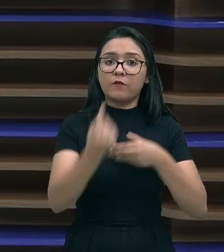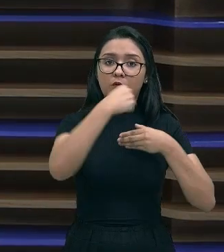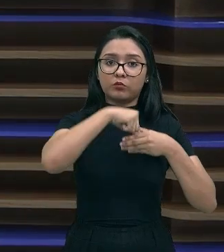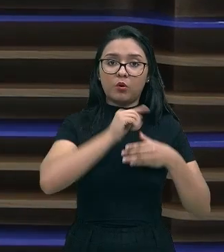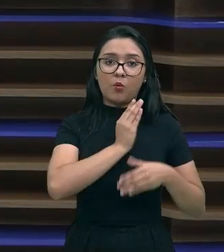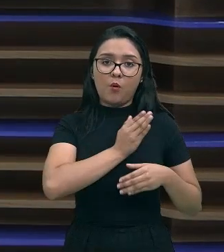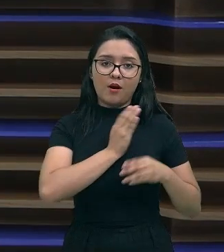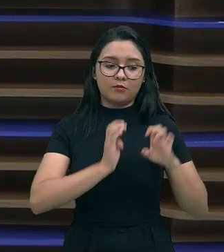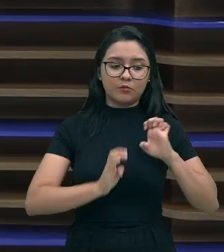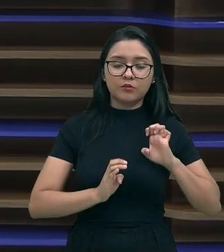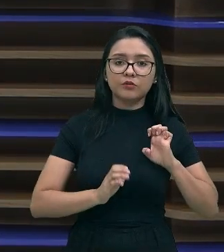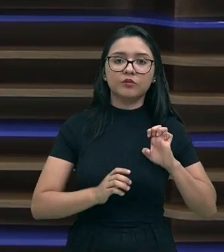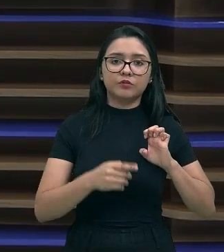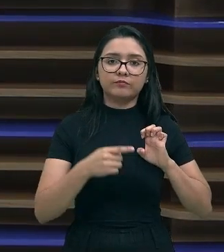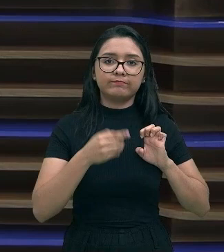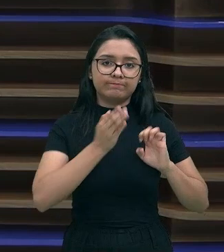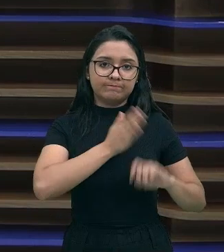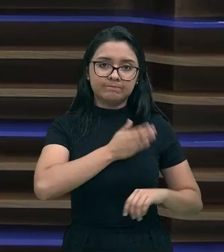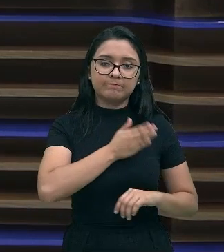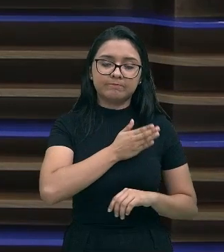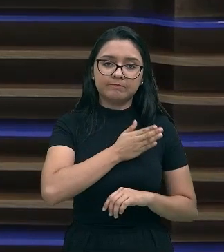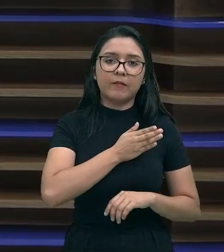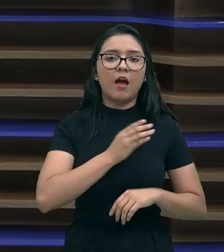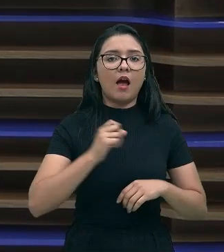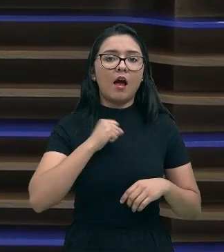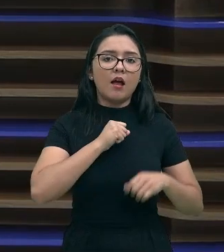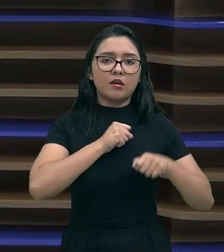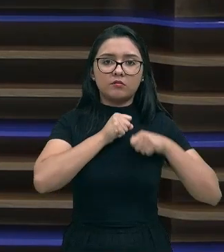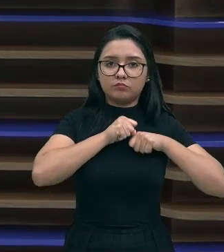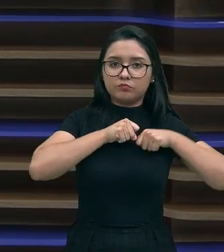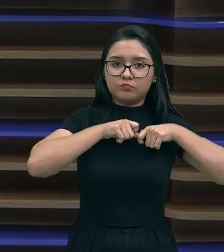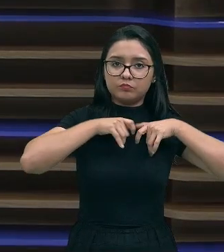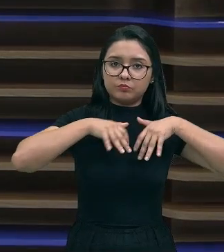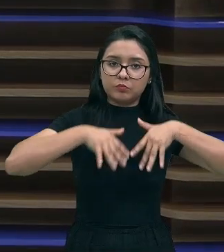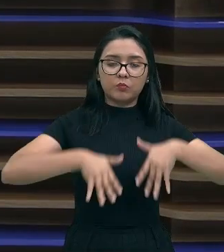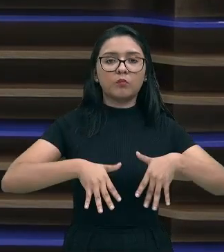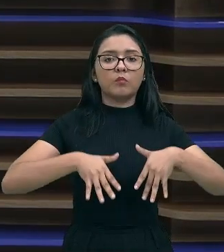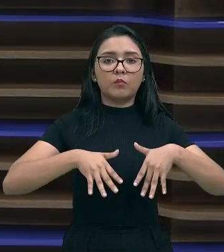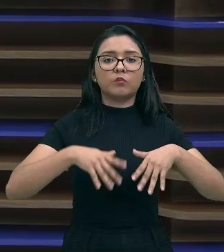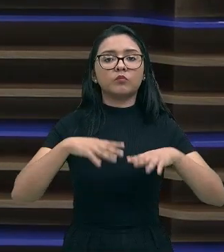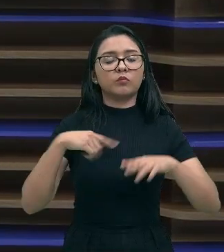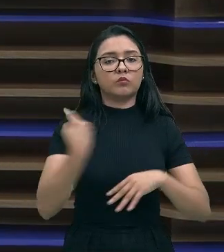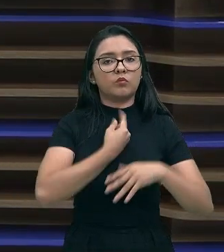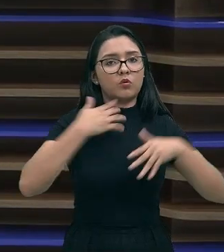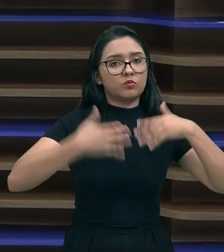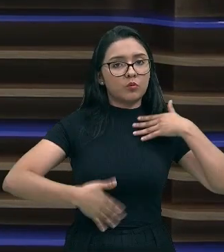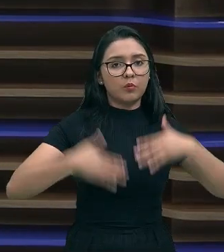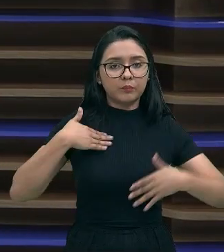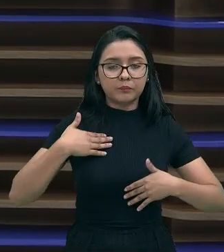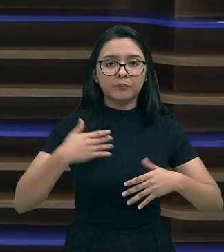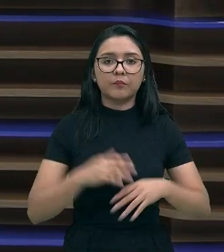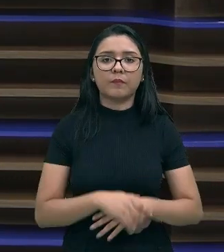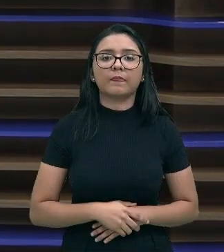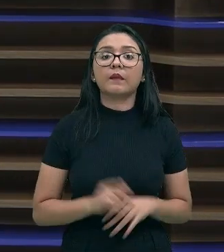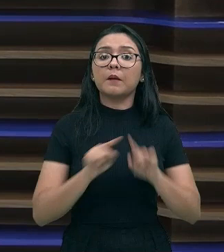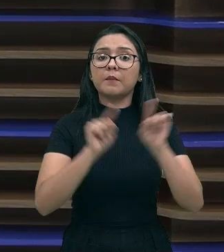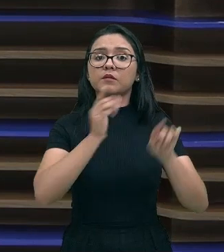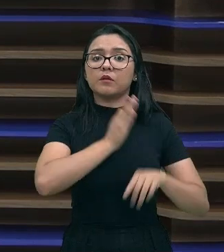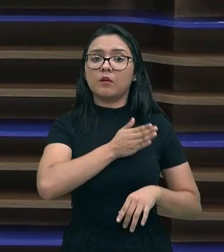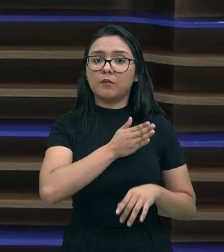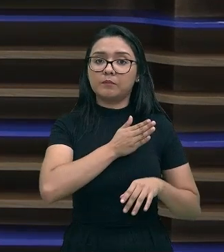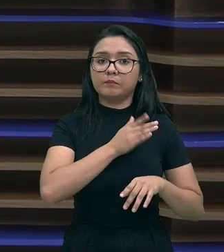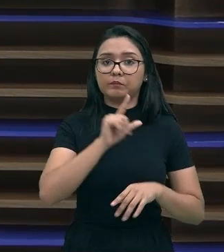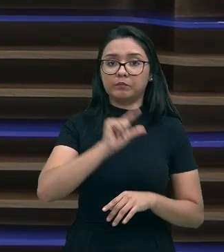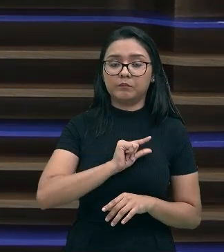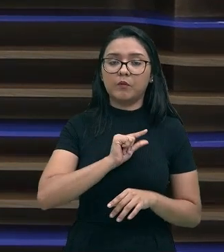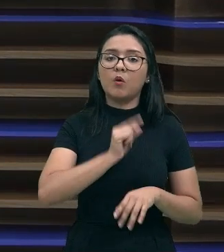do meu coração e ali ele vai ser bombeado para o restante do corpo, tá? Mas a pequena circulação, lembrando que ela acontece